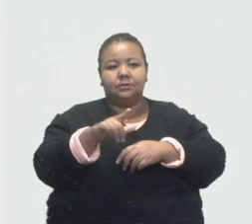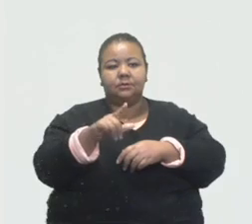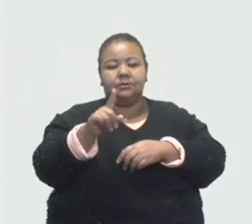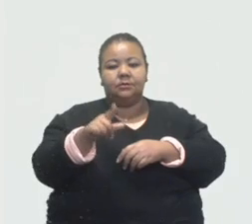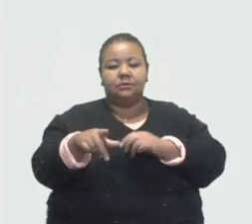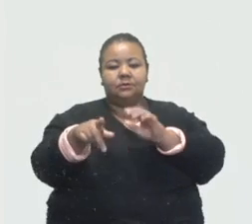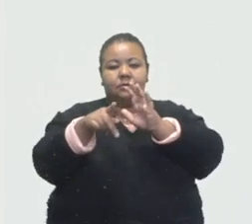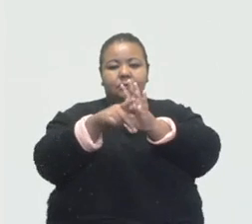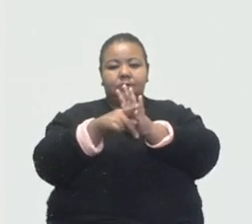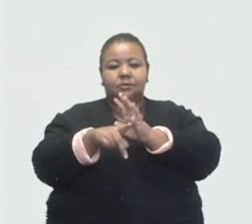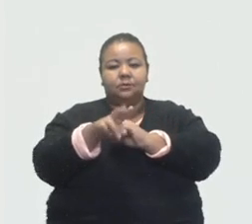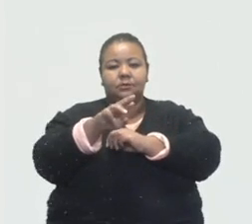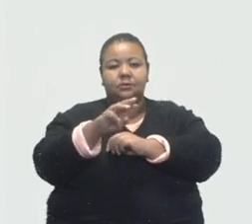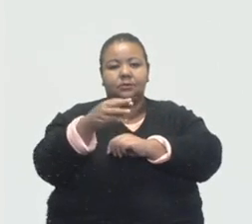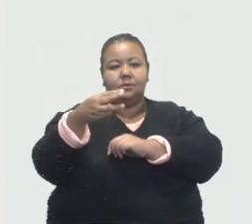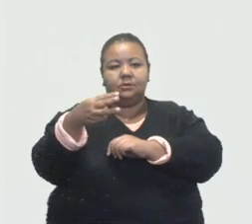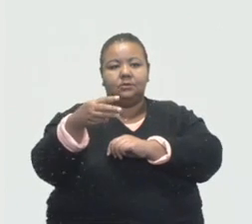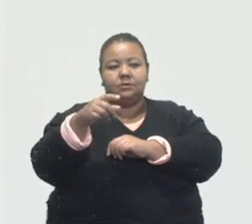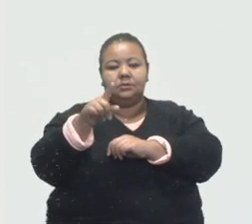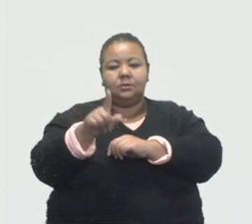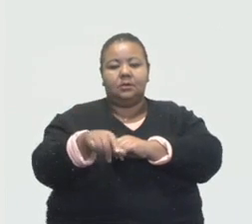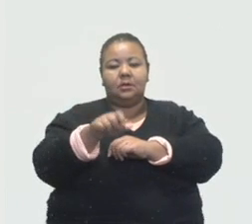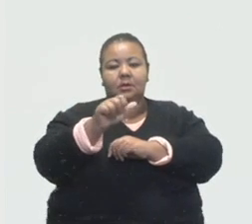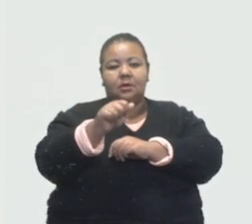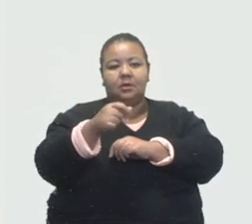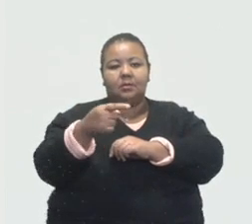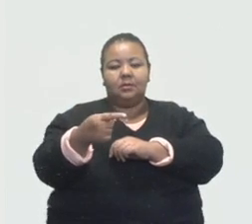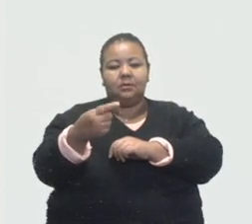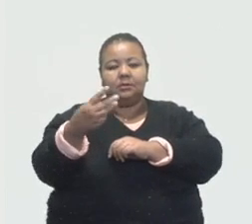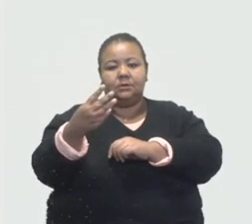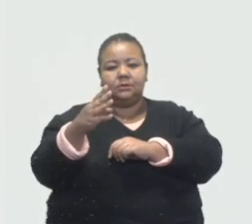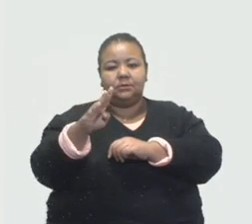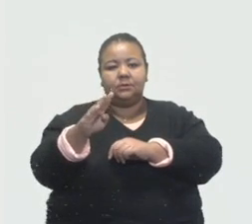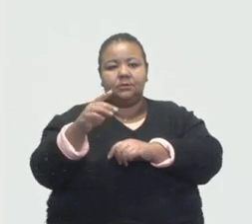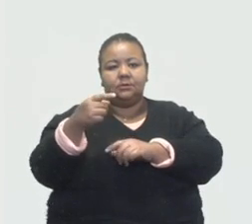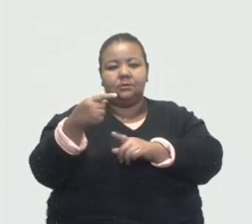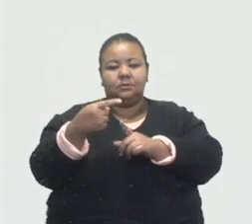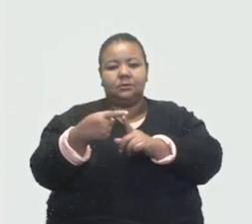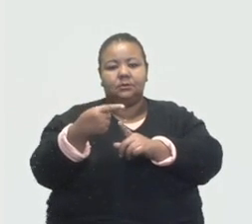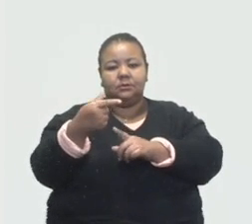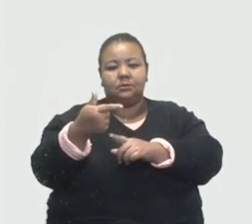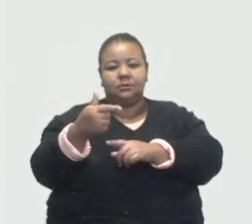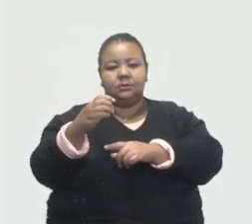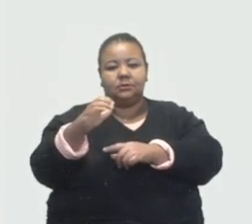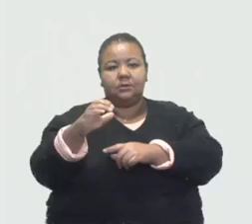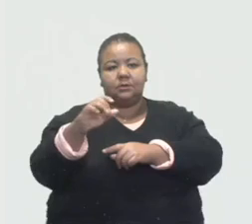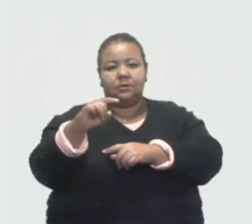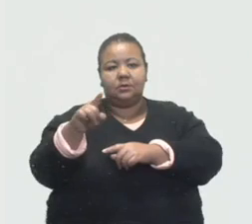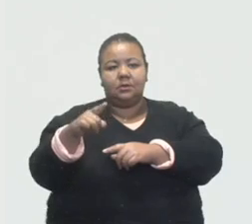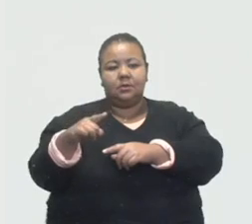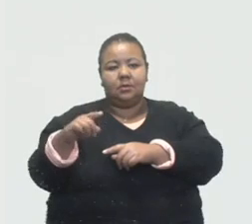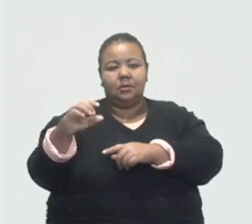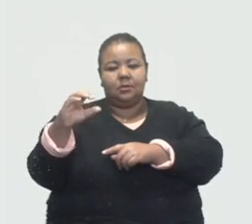ao nosso R3, tal que A menos 3B mais 2C é igual ao vetor